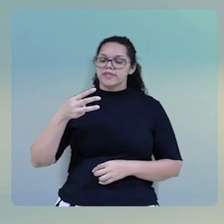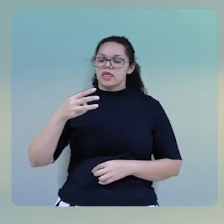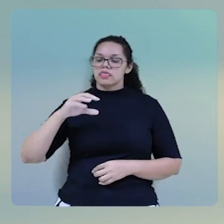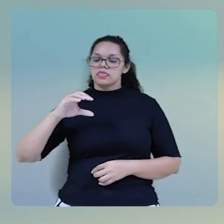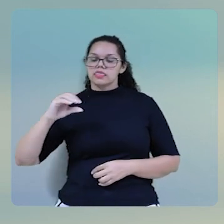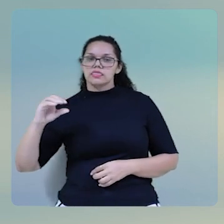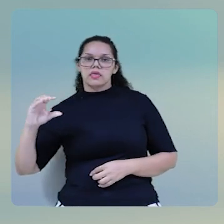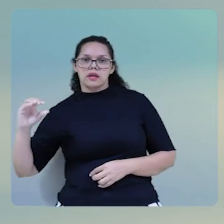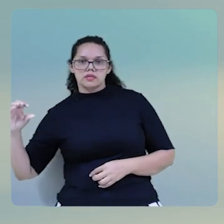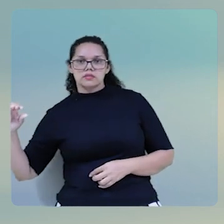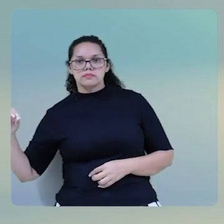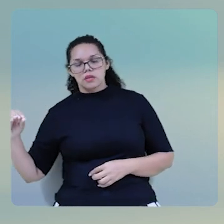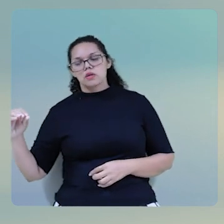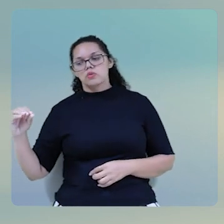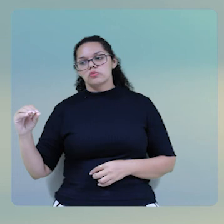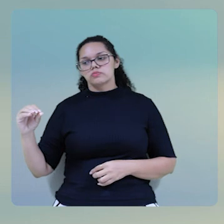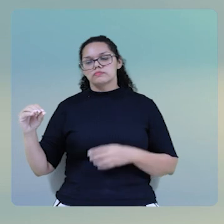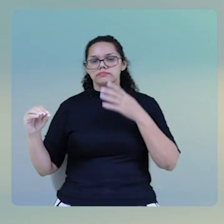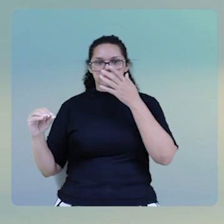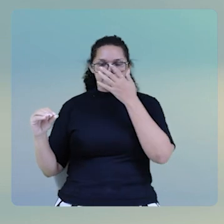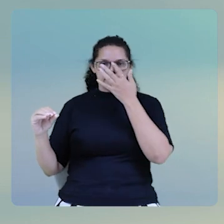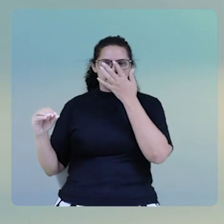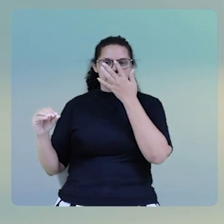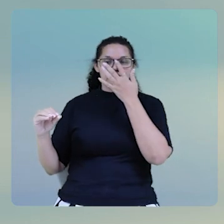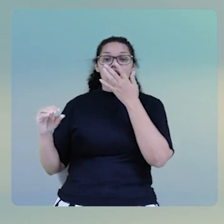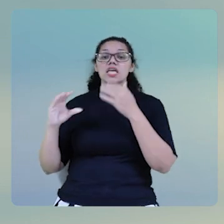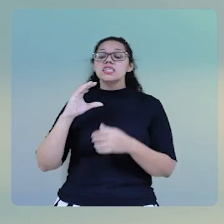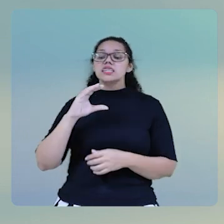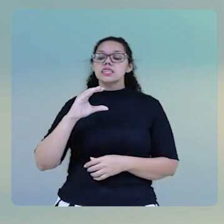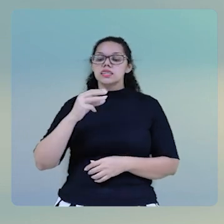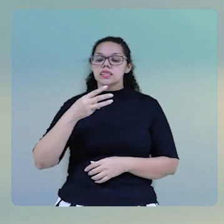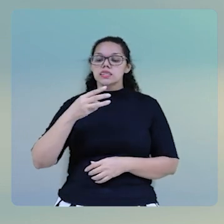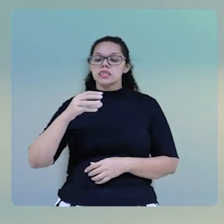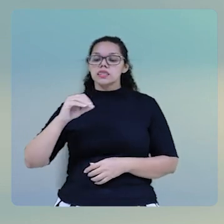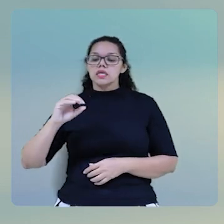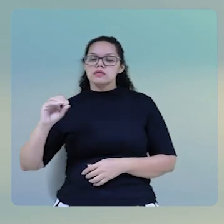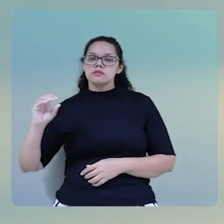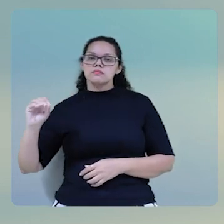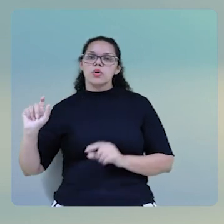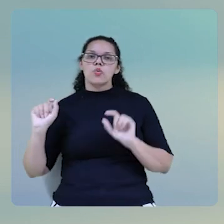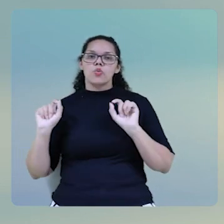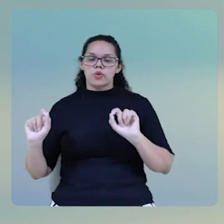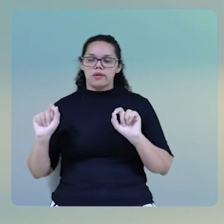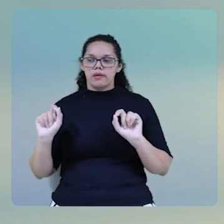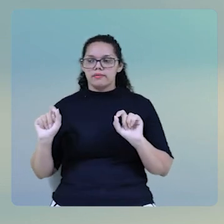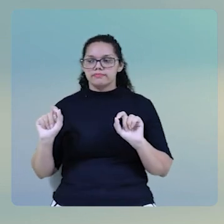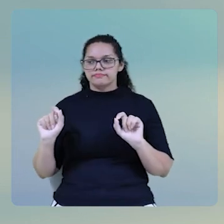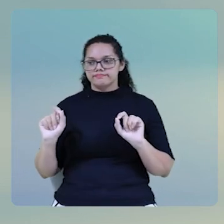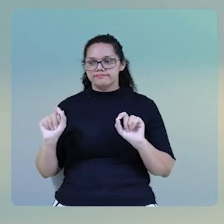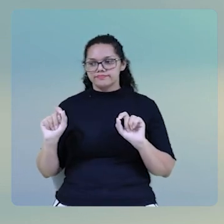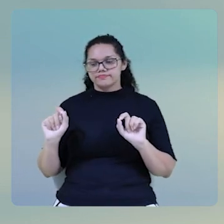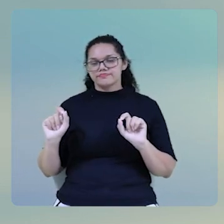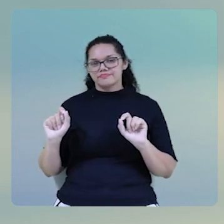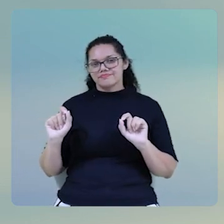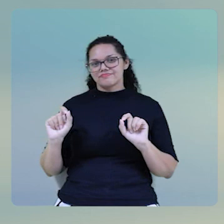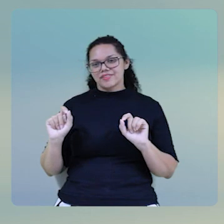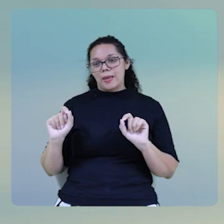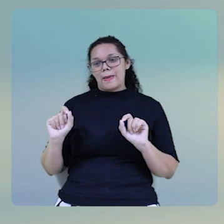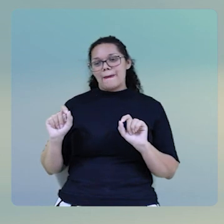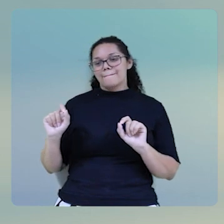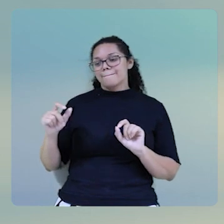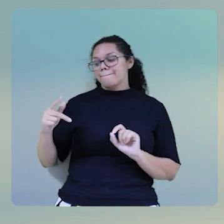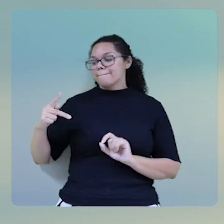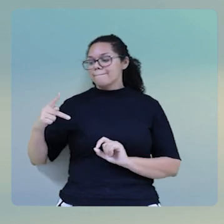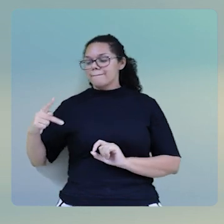dar um total, agora eu vou botar a unidade correta, tá? 3.000 o quê? Miliamperes. Se é miliamperes, é a mesma coisa que o que,